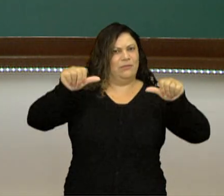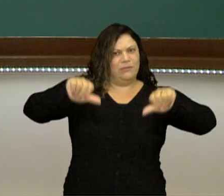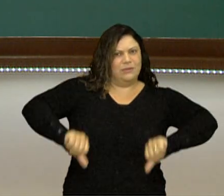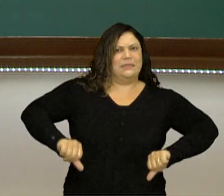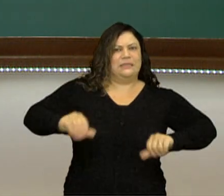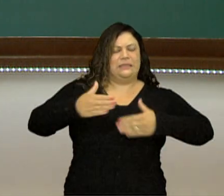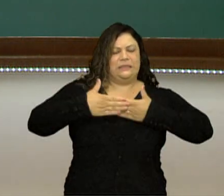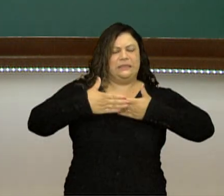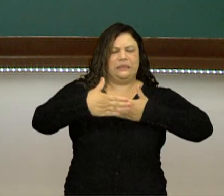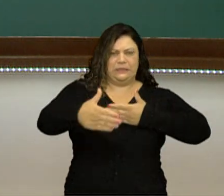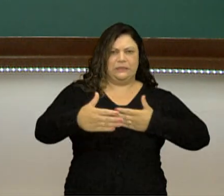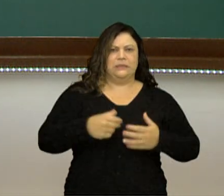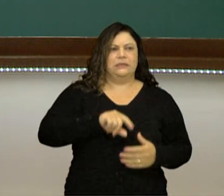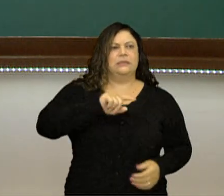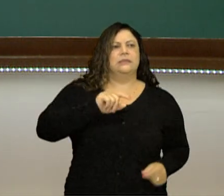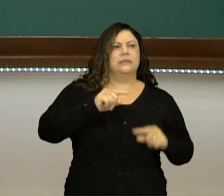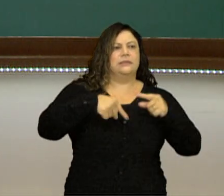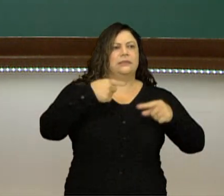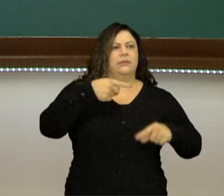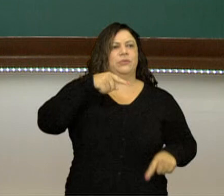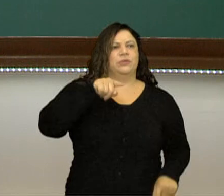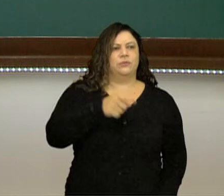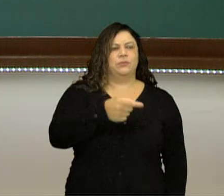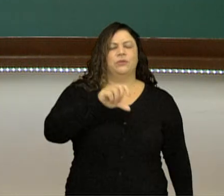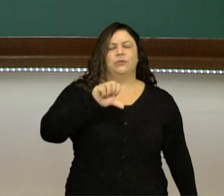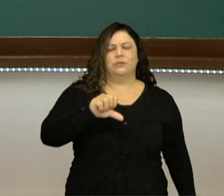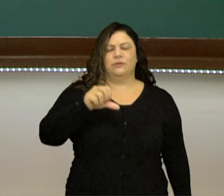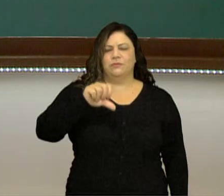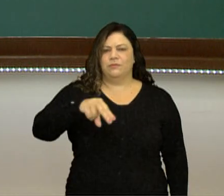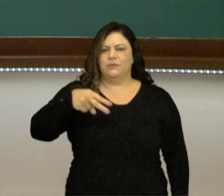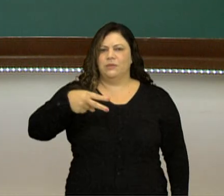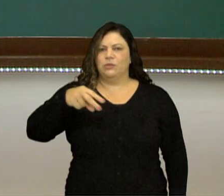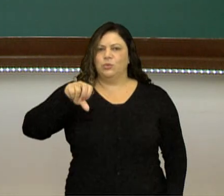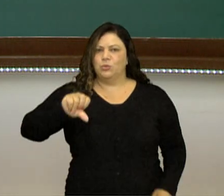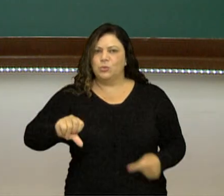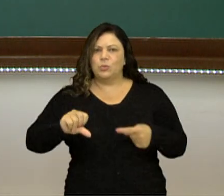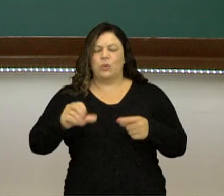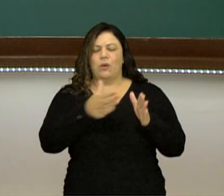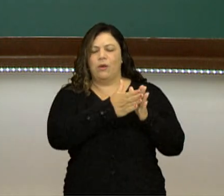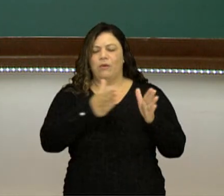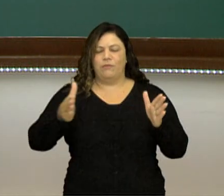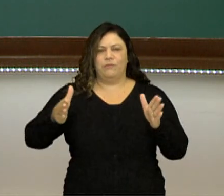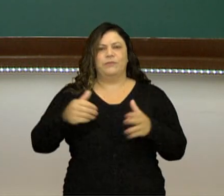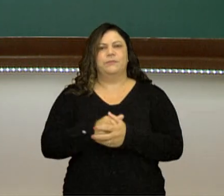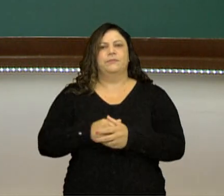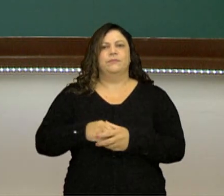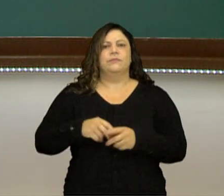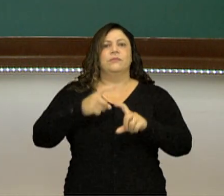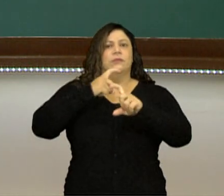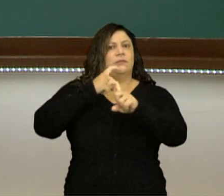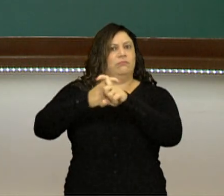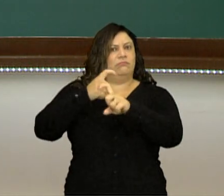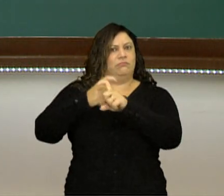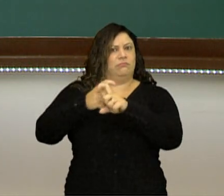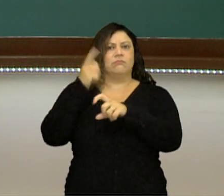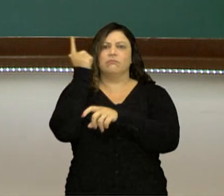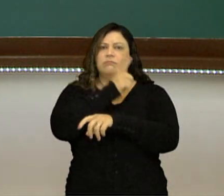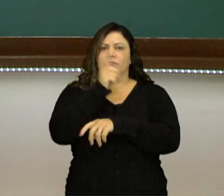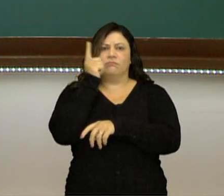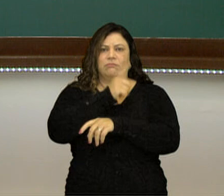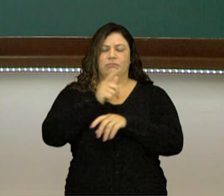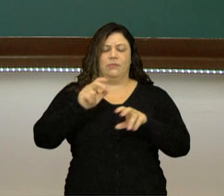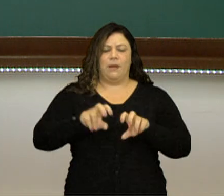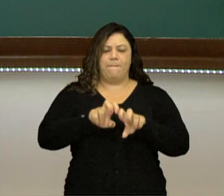da crise de 29. Aí o Partido Nazista começa a ganhar cada vez mais cadeiras. 18 cadeiras a partir de